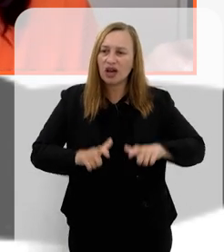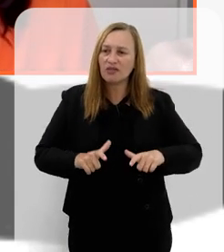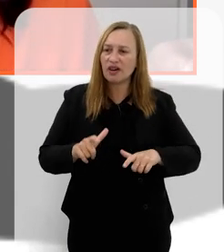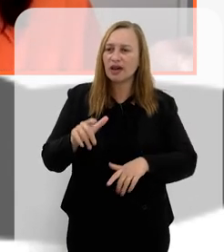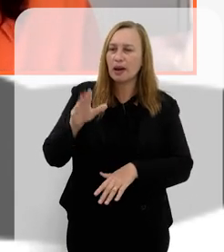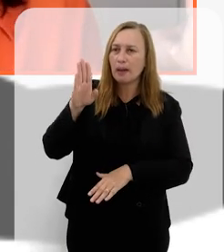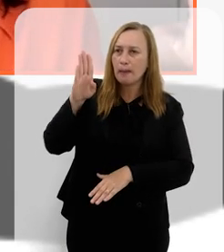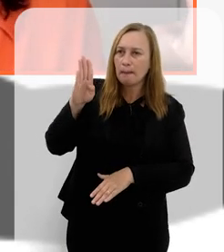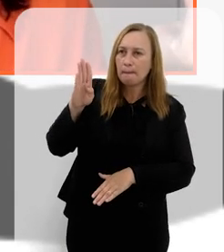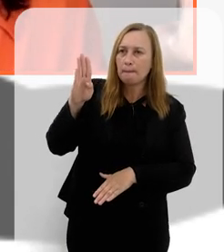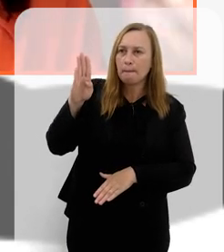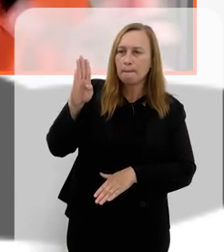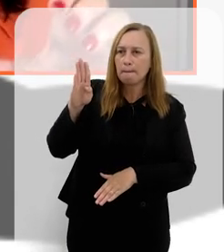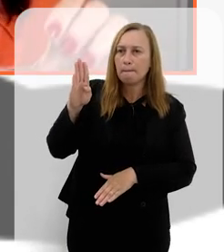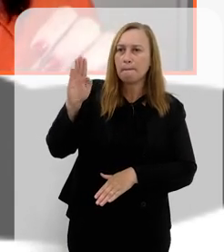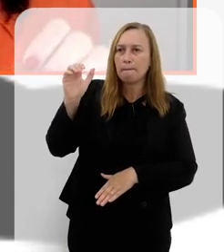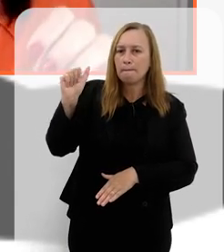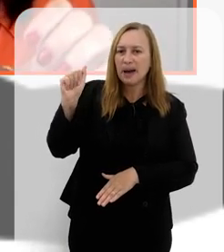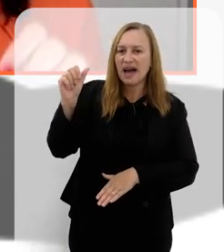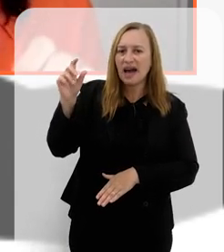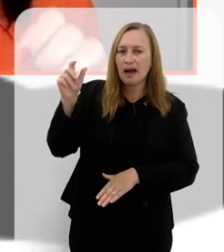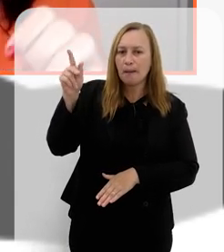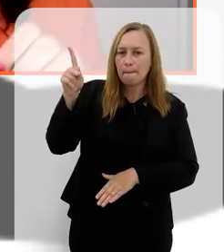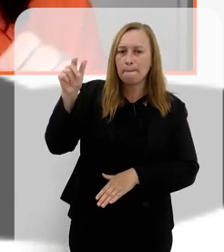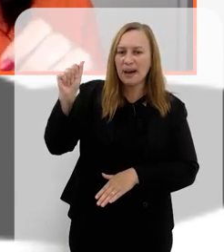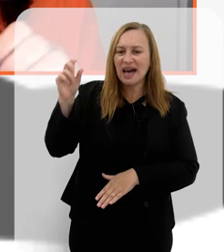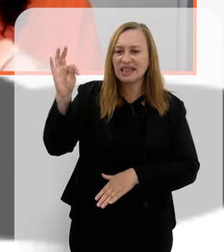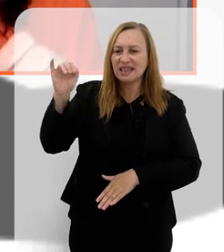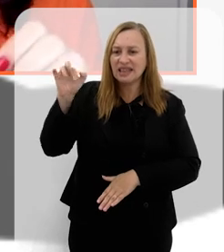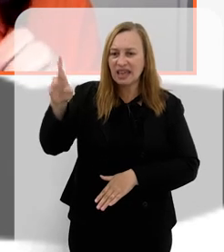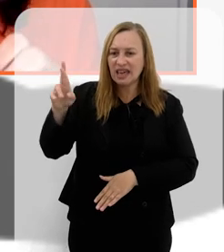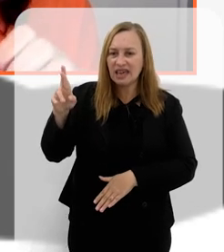de ganso. Padê de ganso. O ganso, ele é